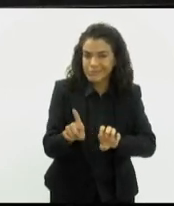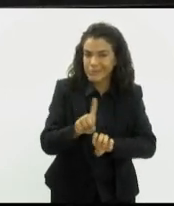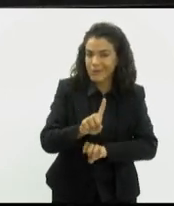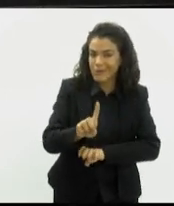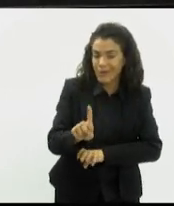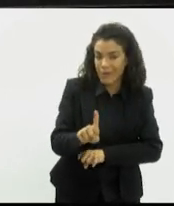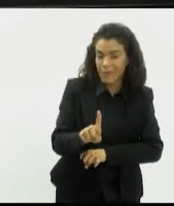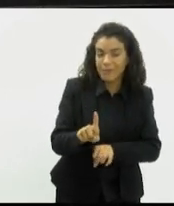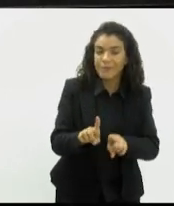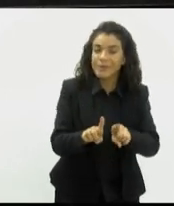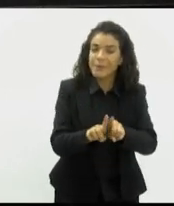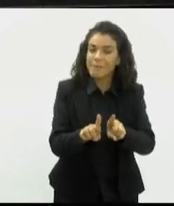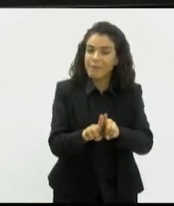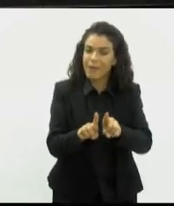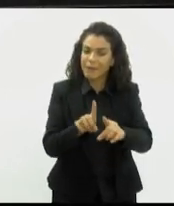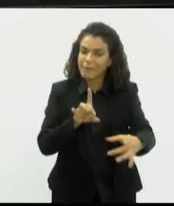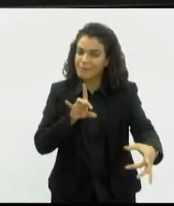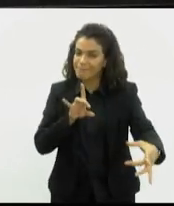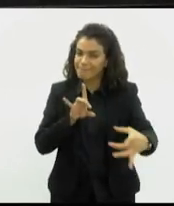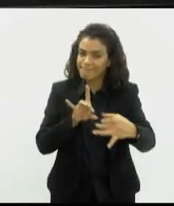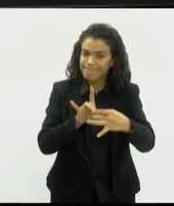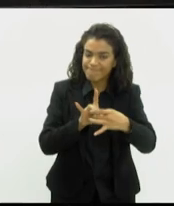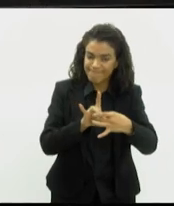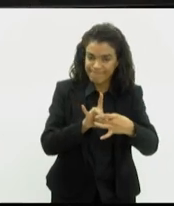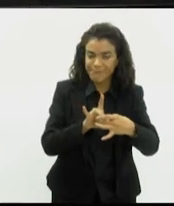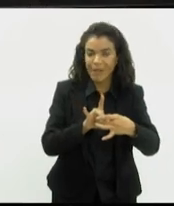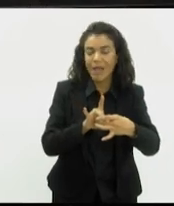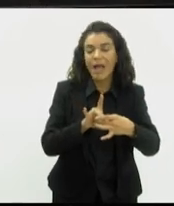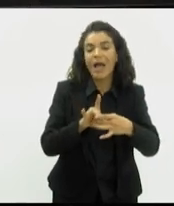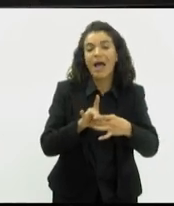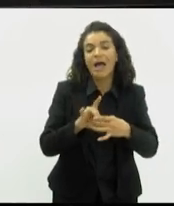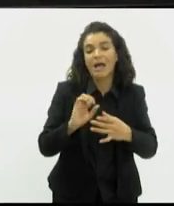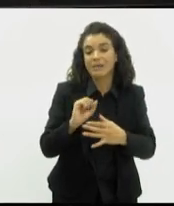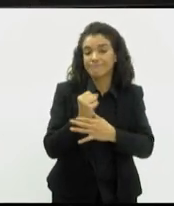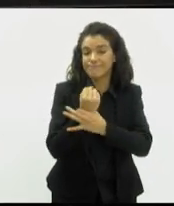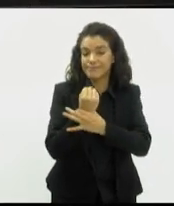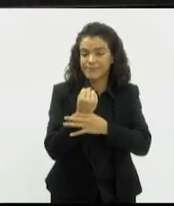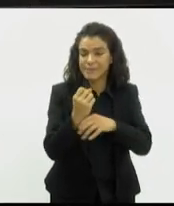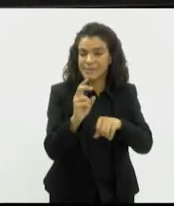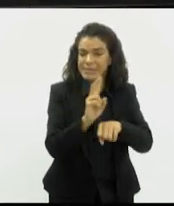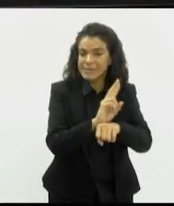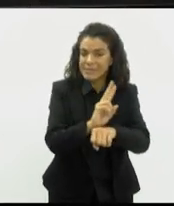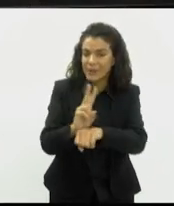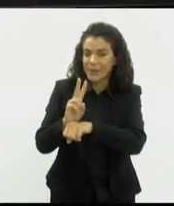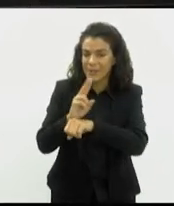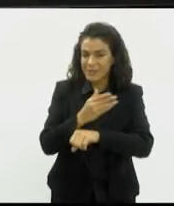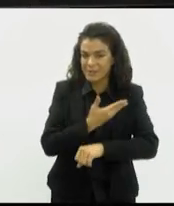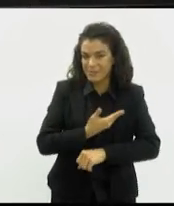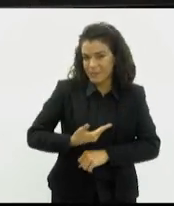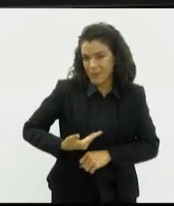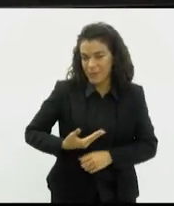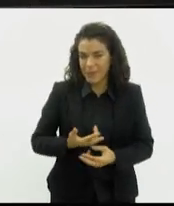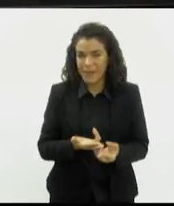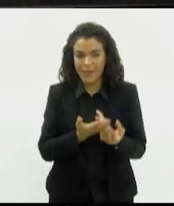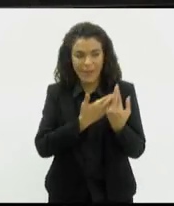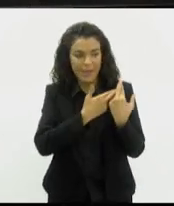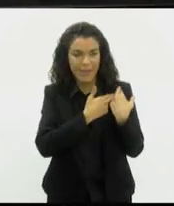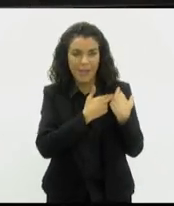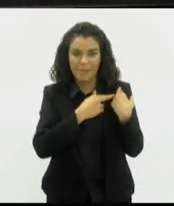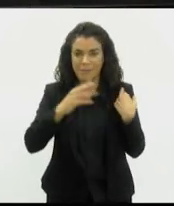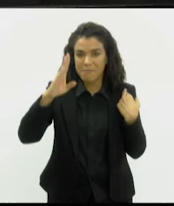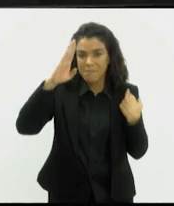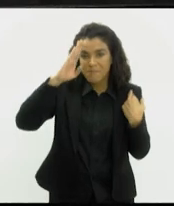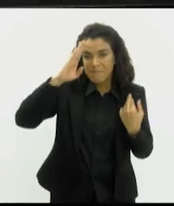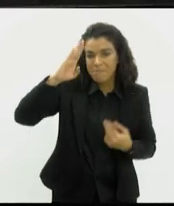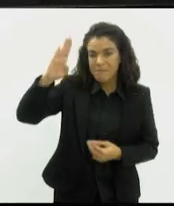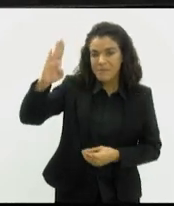também está intrinsecamente ligado à segurança pública, que é uma responsabilidade que deveria ser